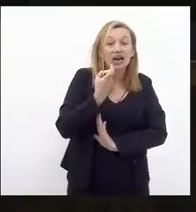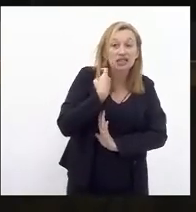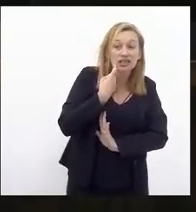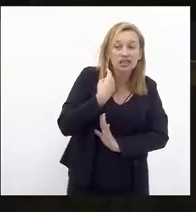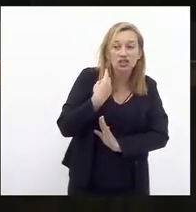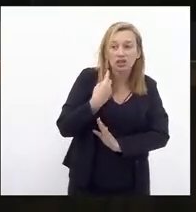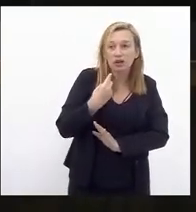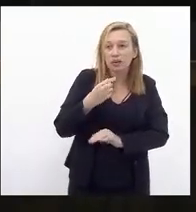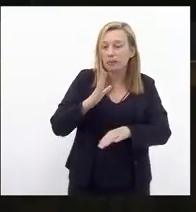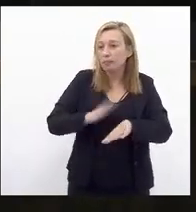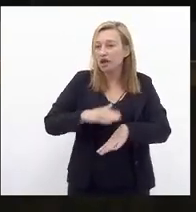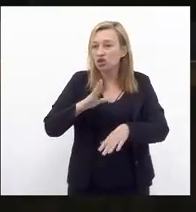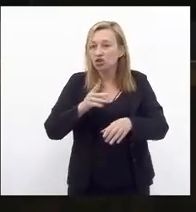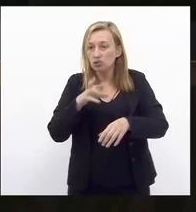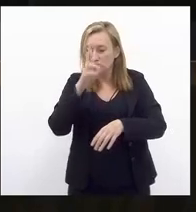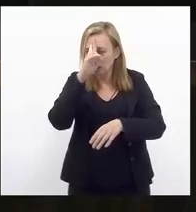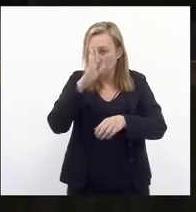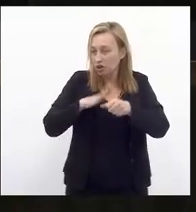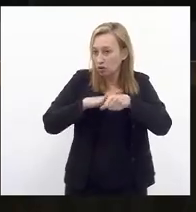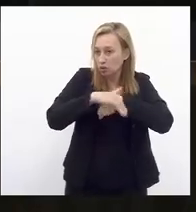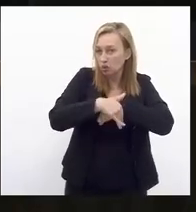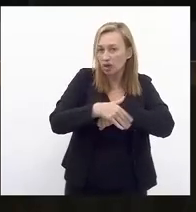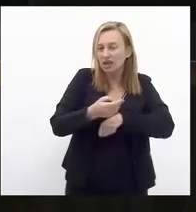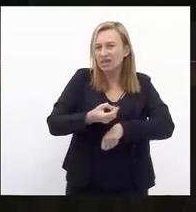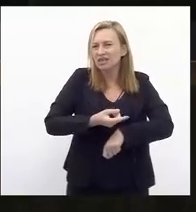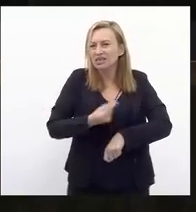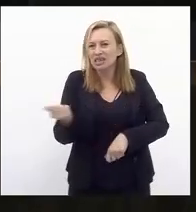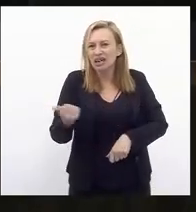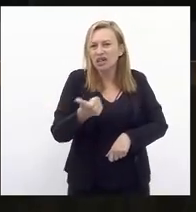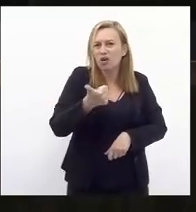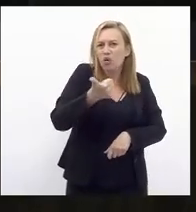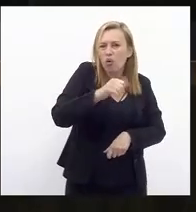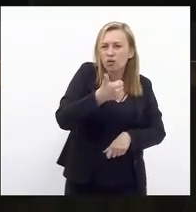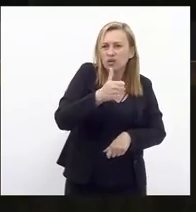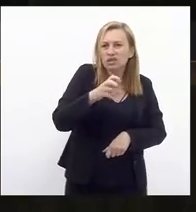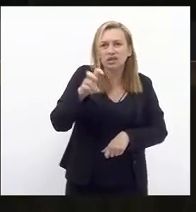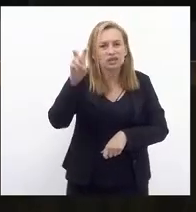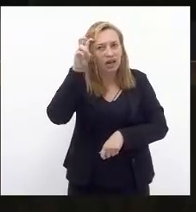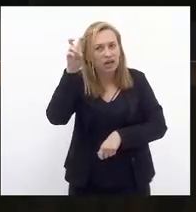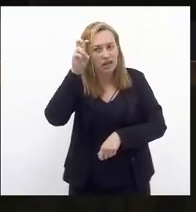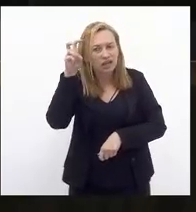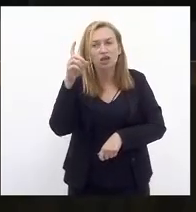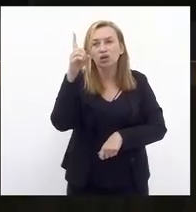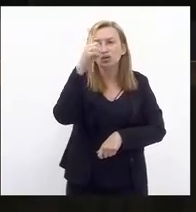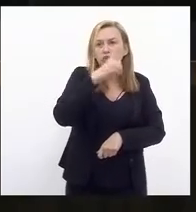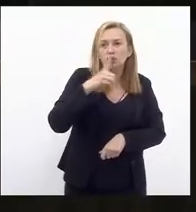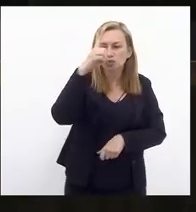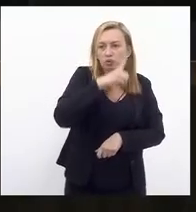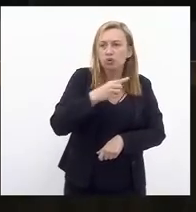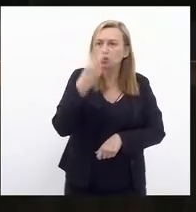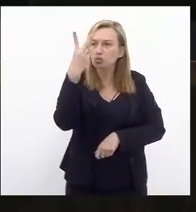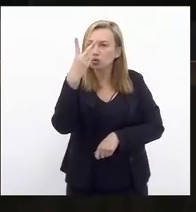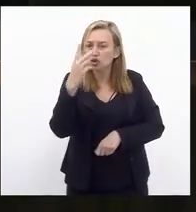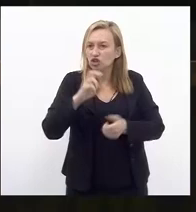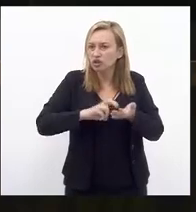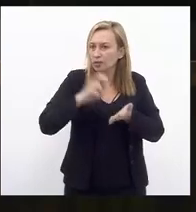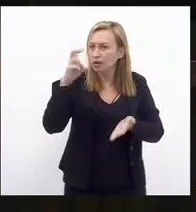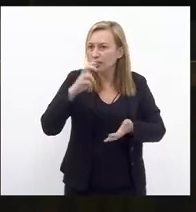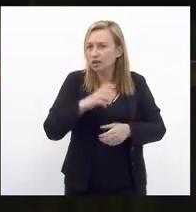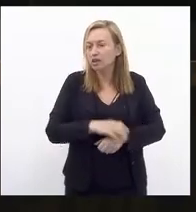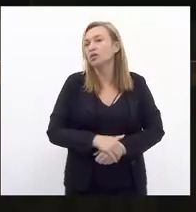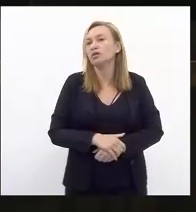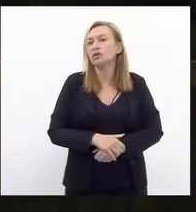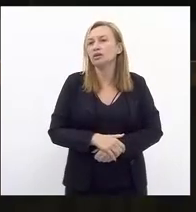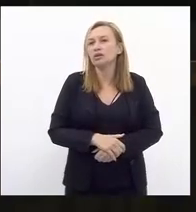meia-noite eu saí era 10 alguma coisa 11 horas é na quinta no domingo duas da manhã e